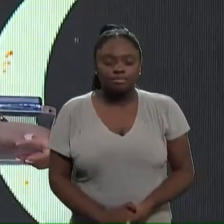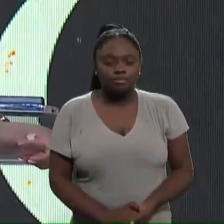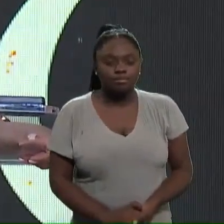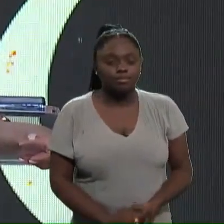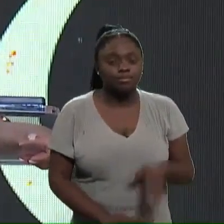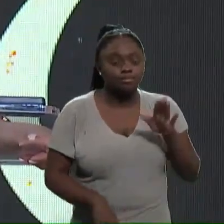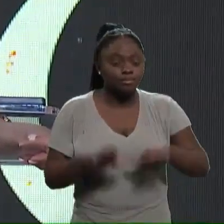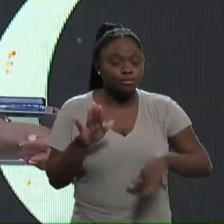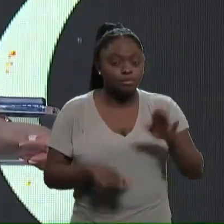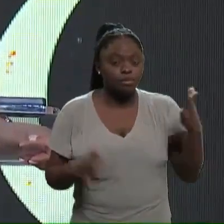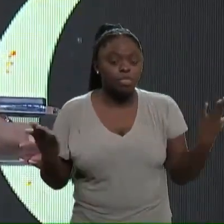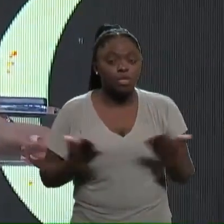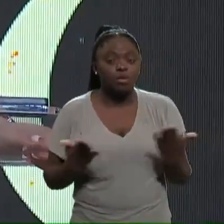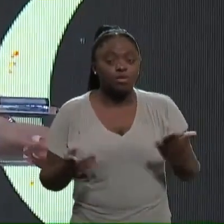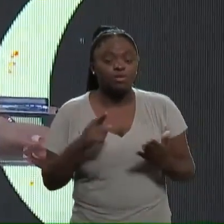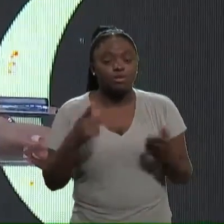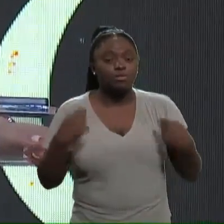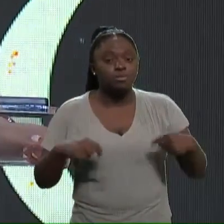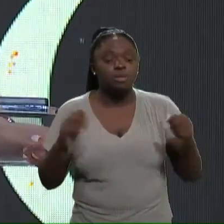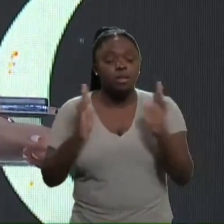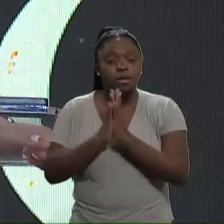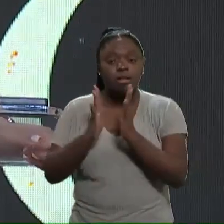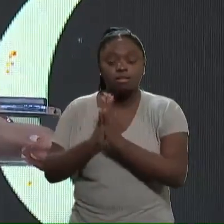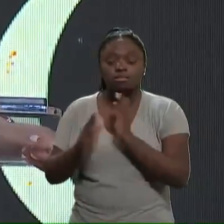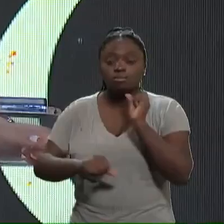Talvez hoje você precise mudar a sua oração.